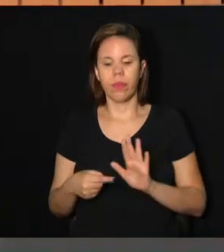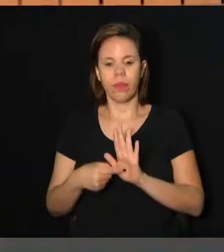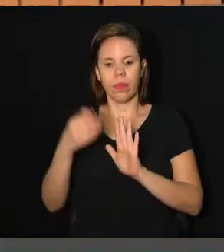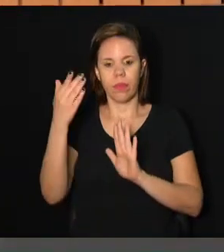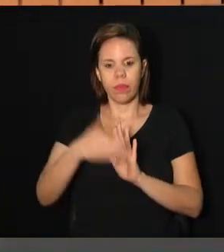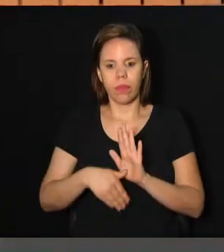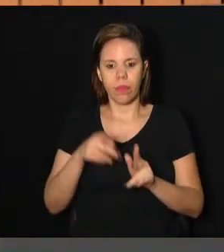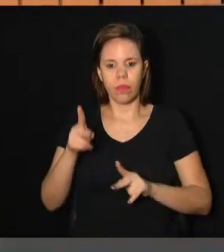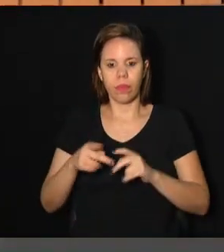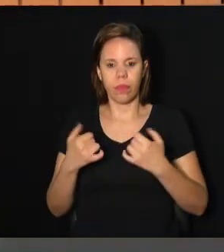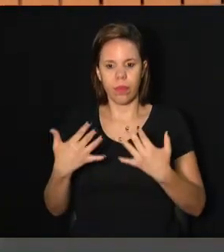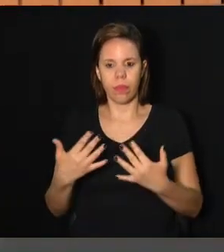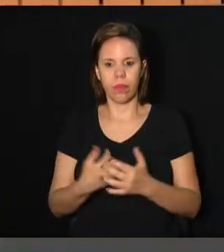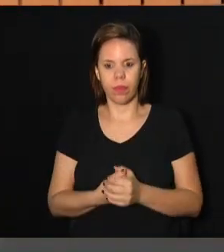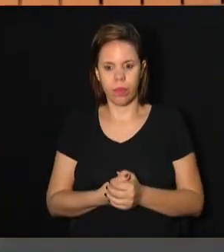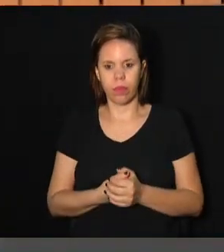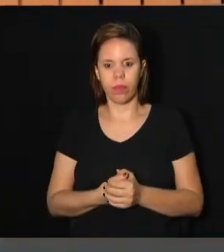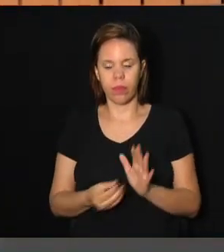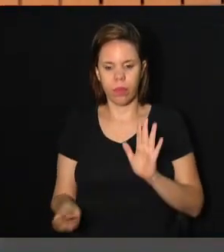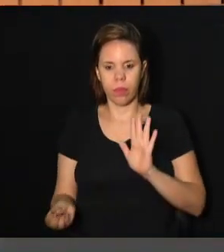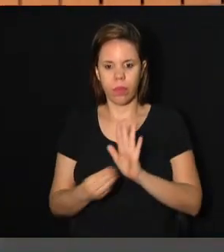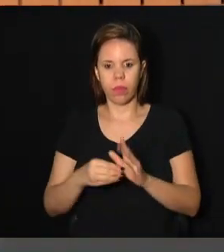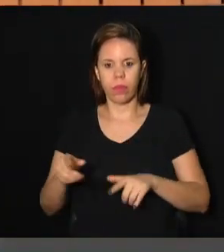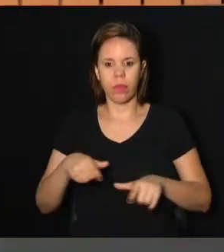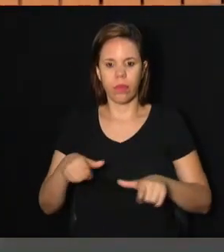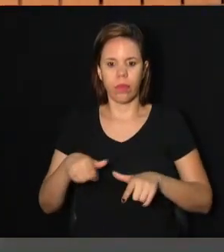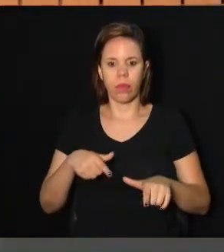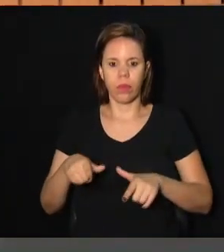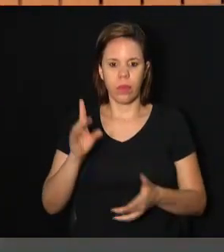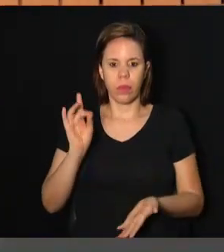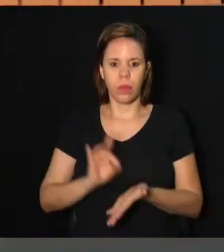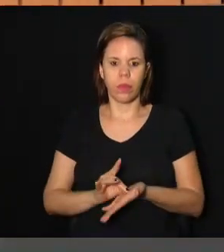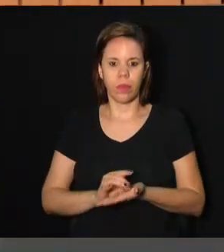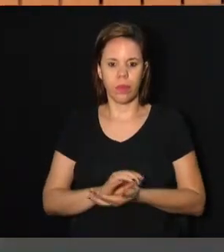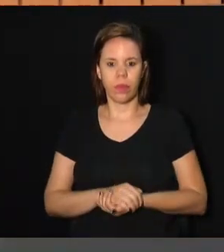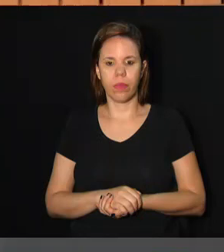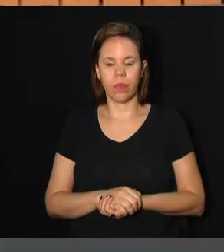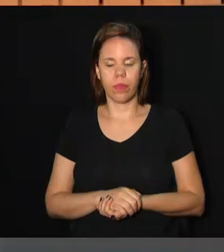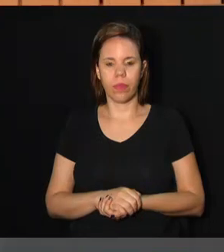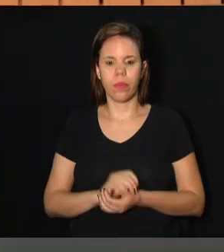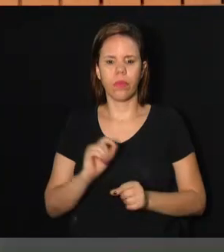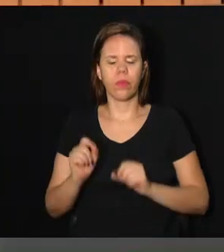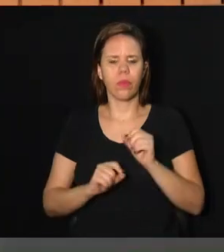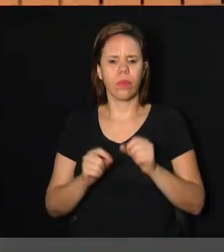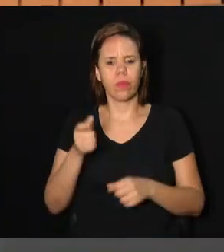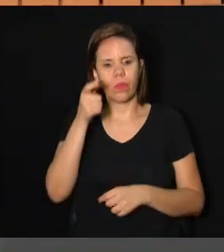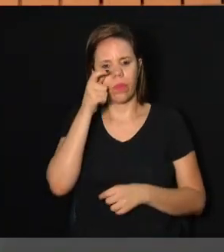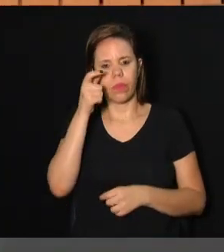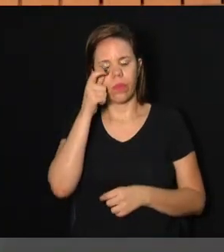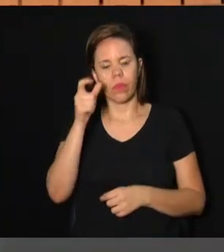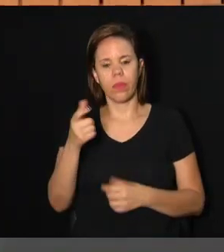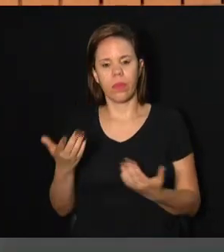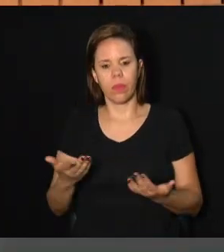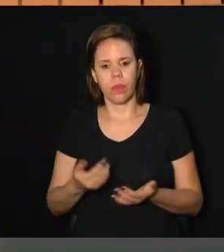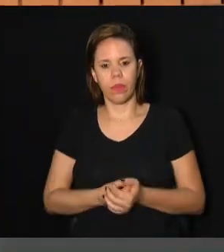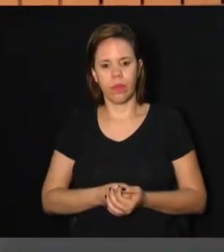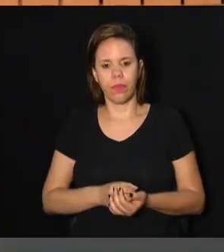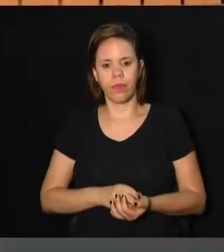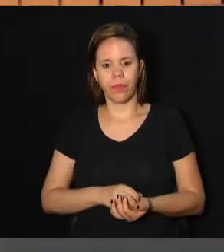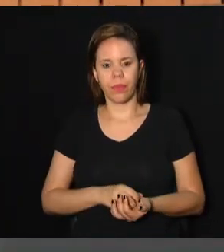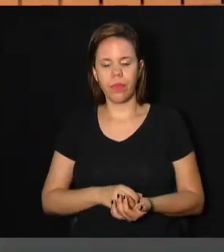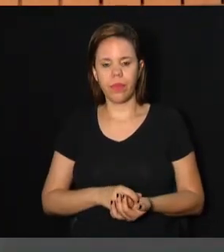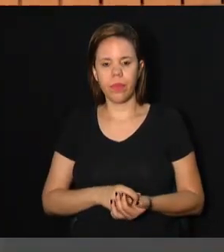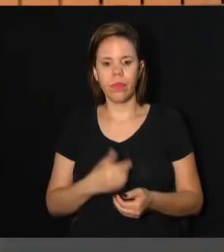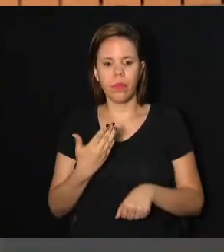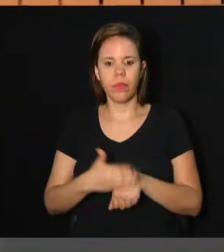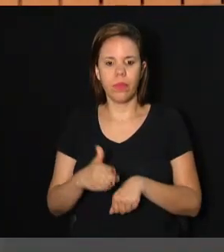contas à população e registrar o trabalho realizado. O que se observa atualmente, na prática,